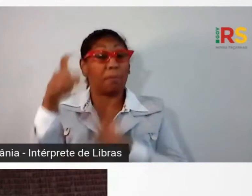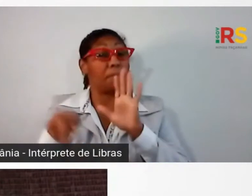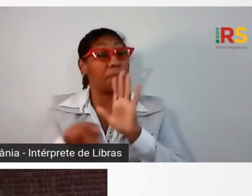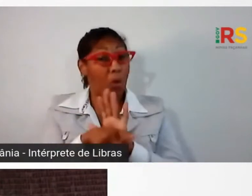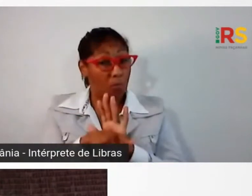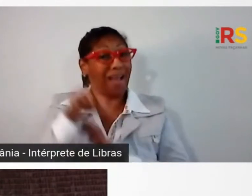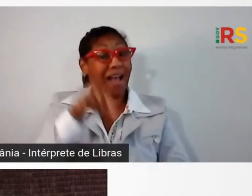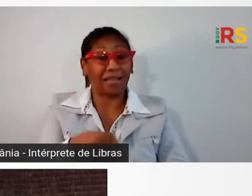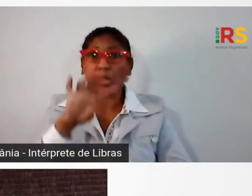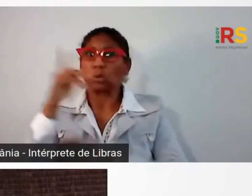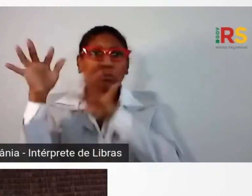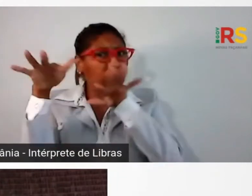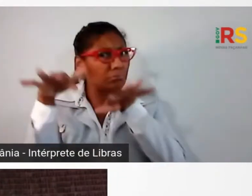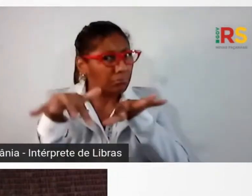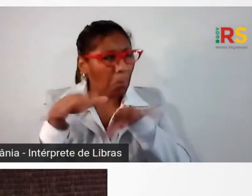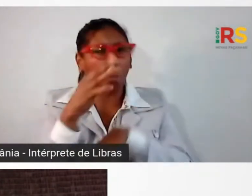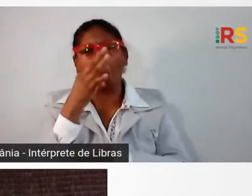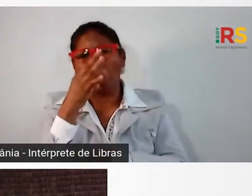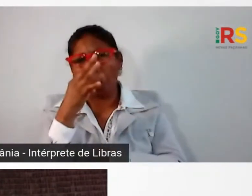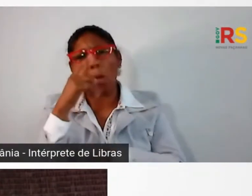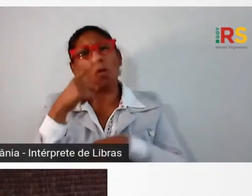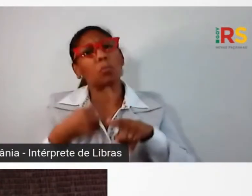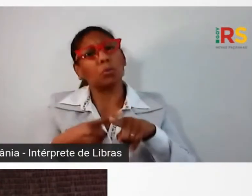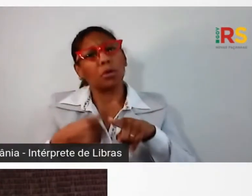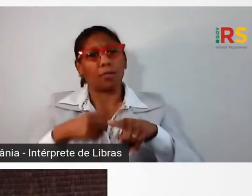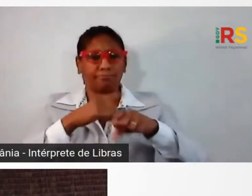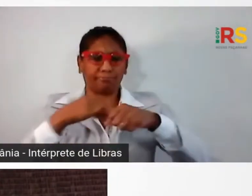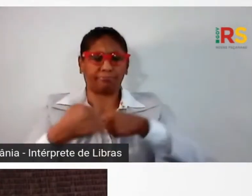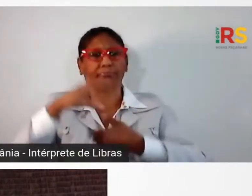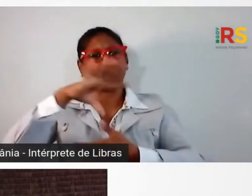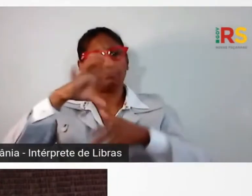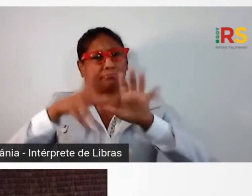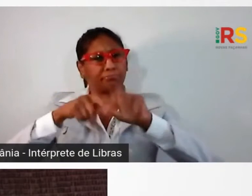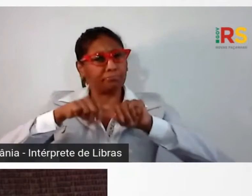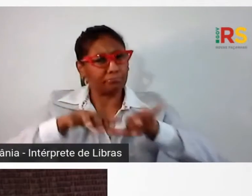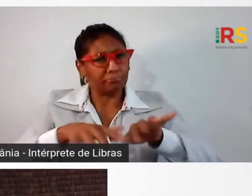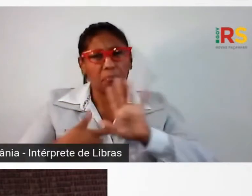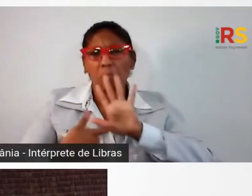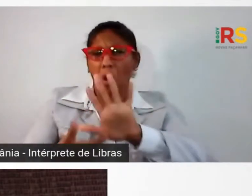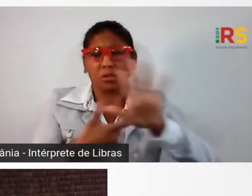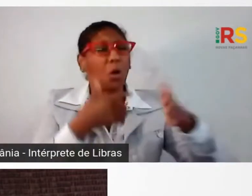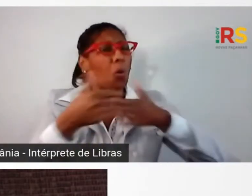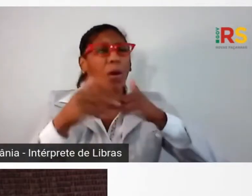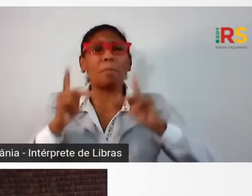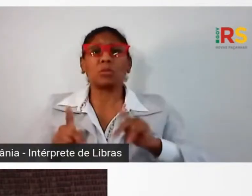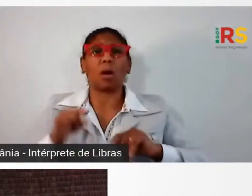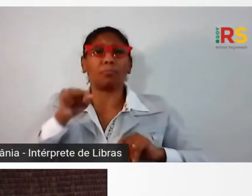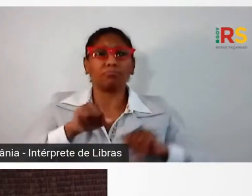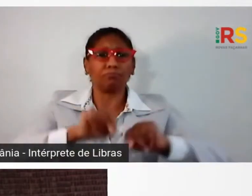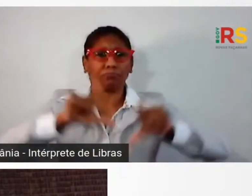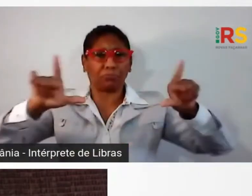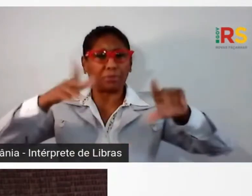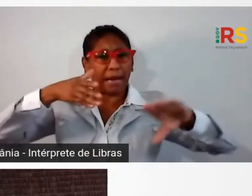Grande do Sul tem se destacado na transparência, na gestão da pandemia. Eu acho que esse é um elemento muito importante.